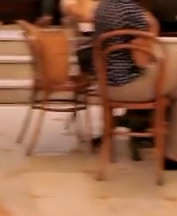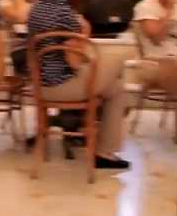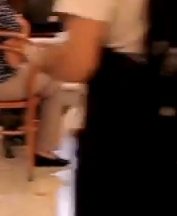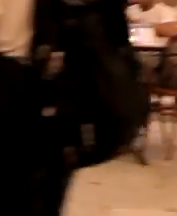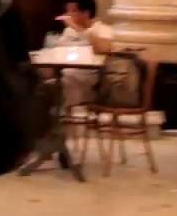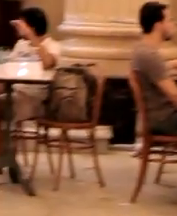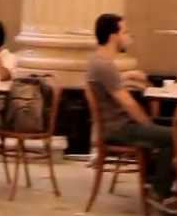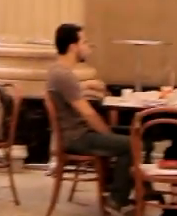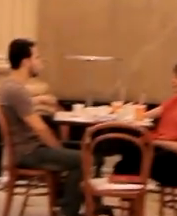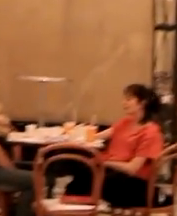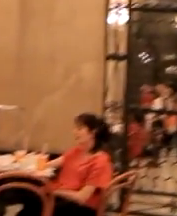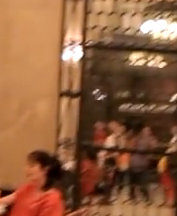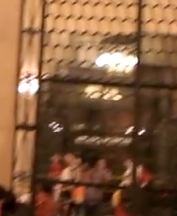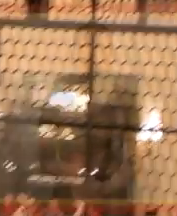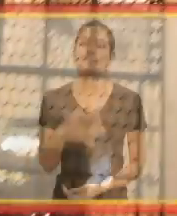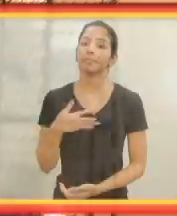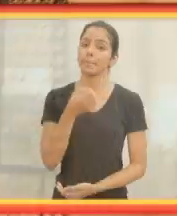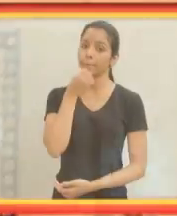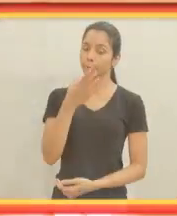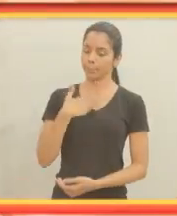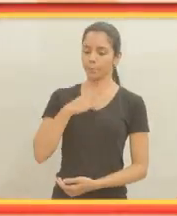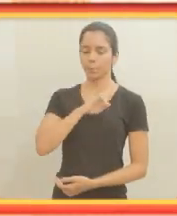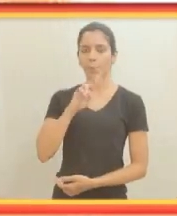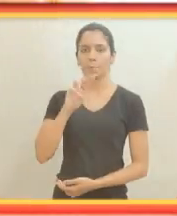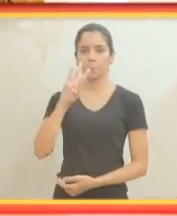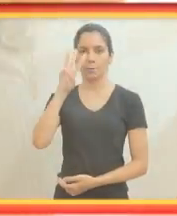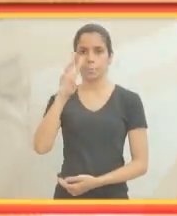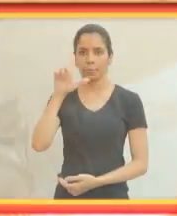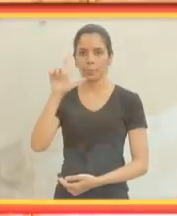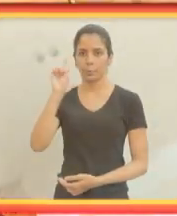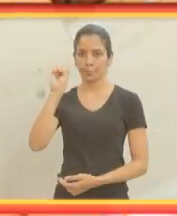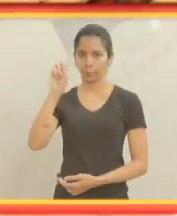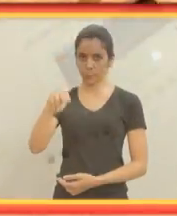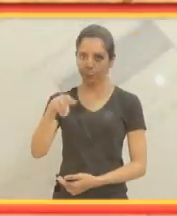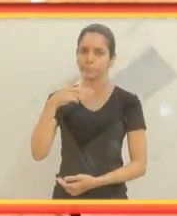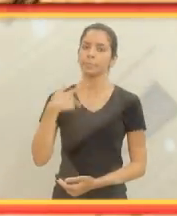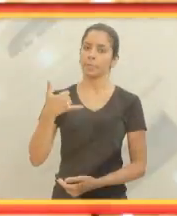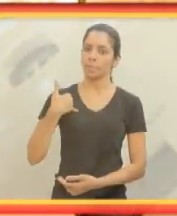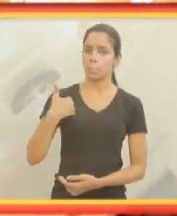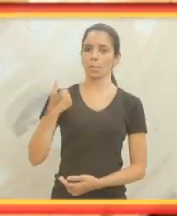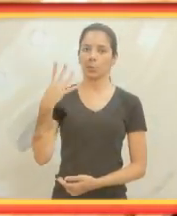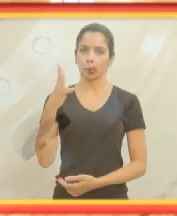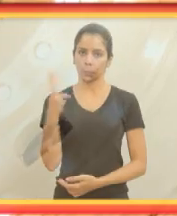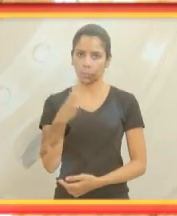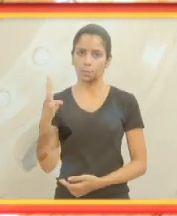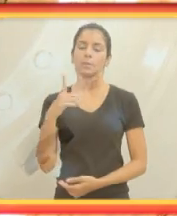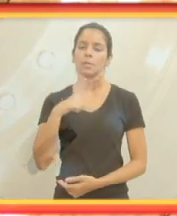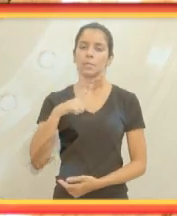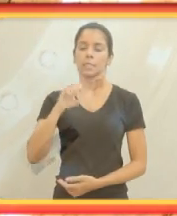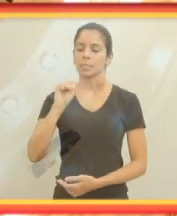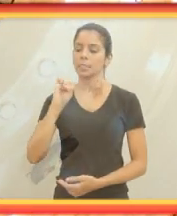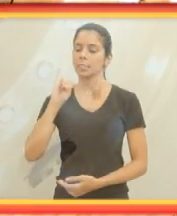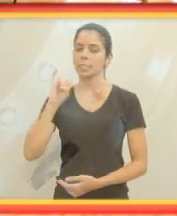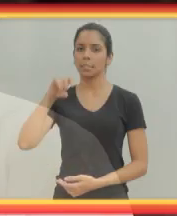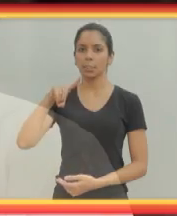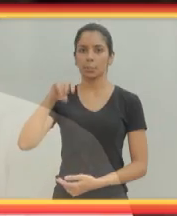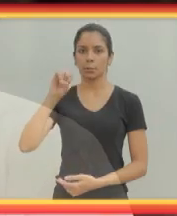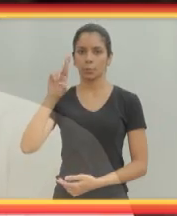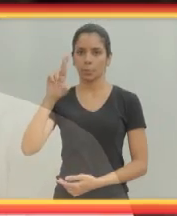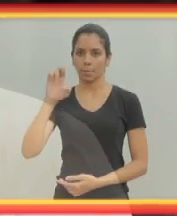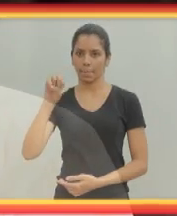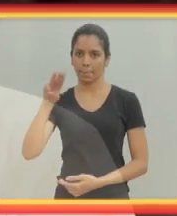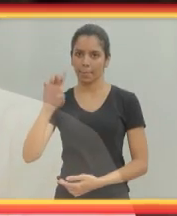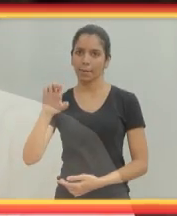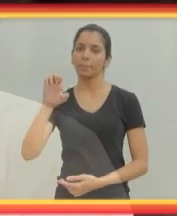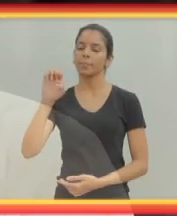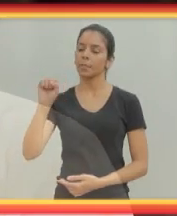Entrevista sentado no sofá de uma sala. Bom, meu nome é Wilson Marques e eu tenho 44 anos, tenho síndrome de Asperger,